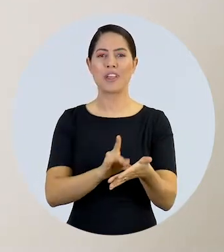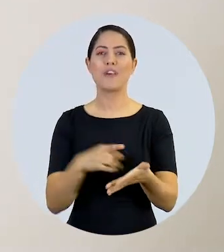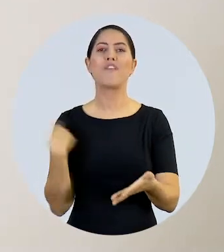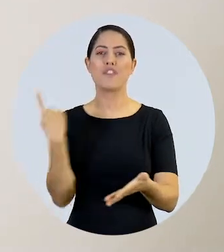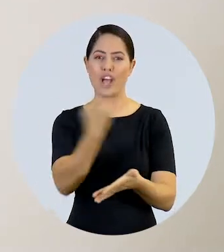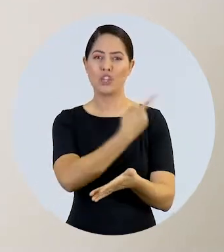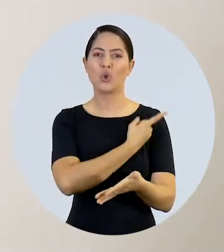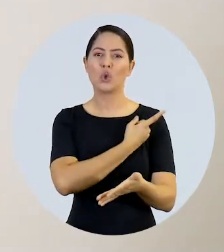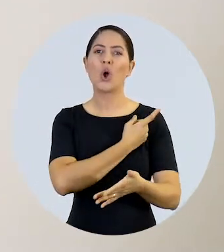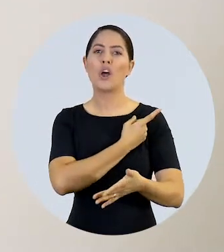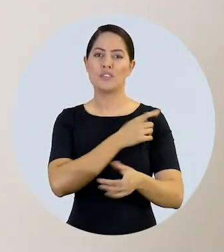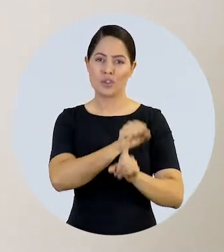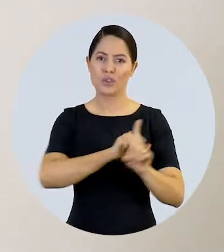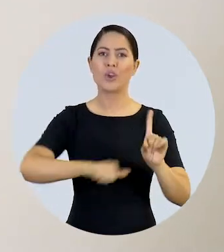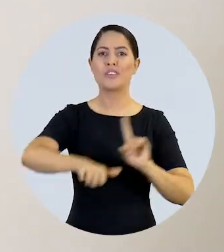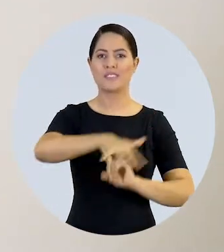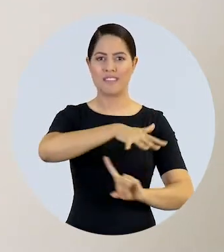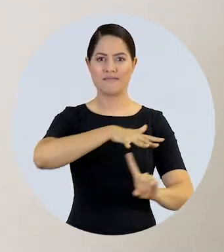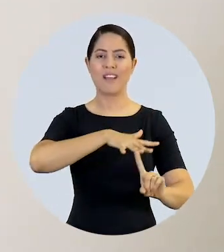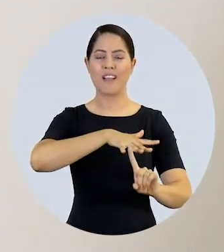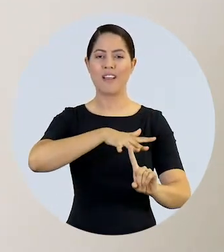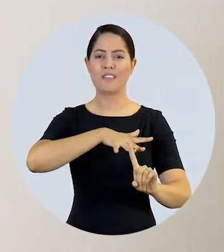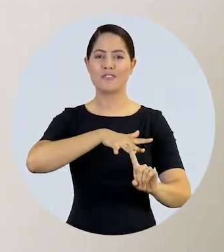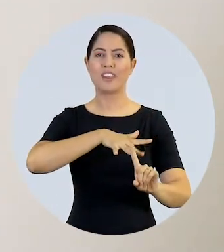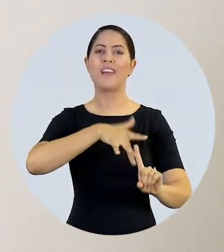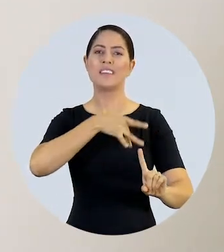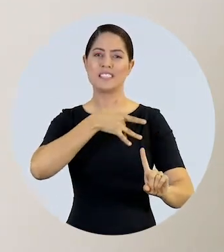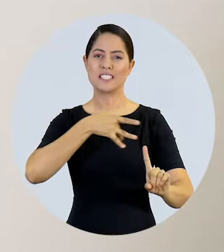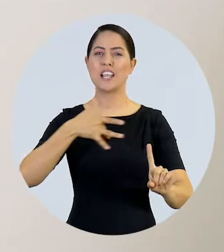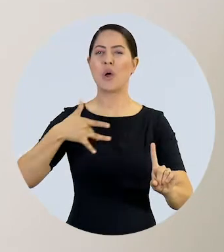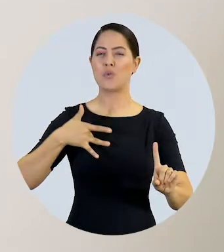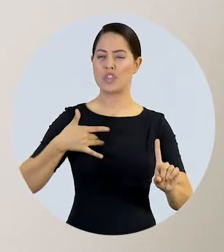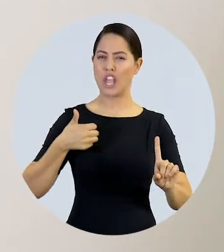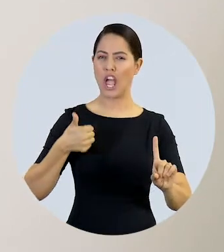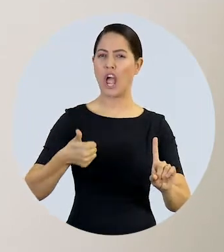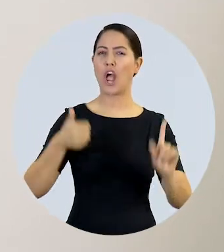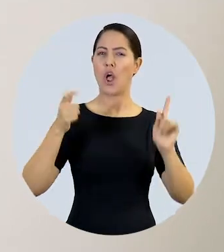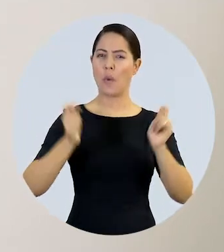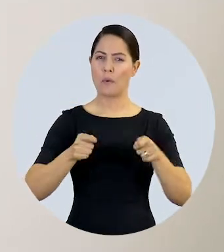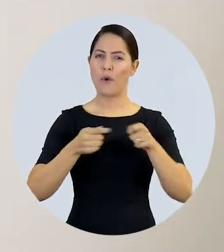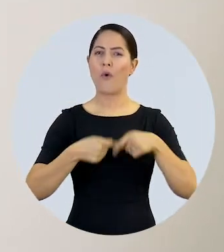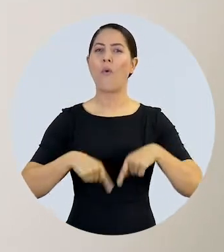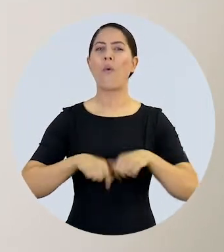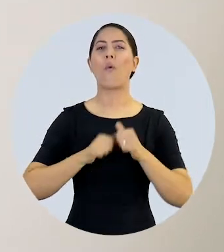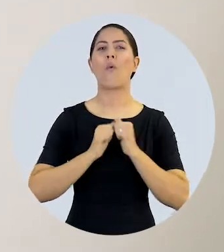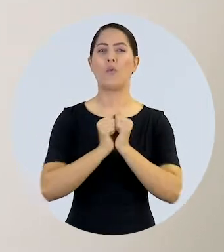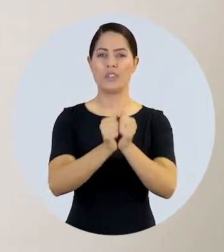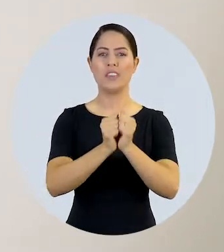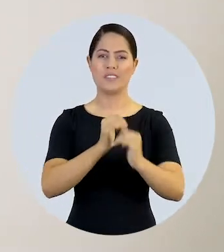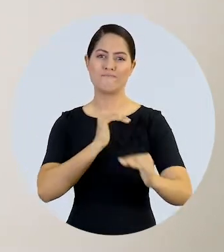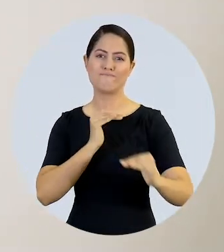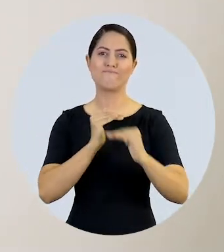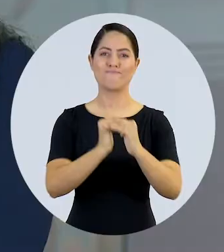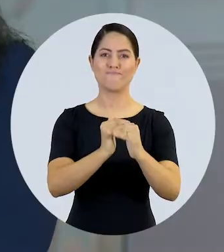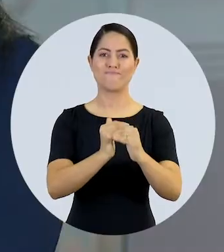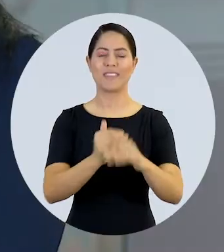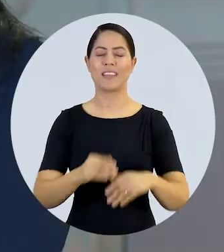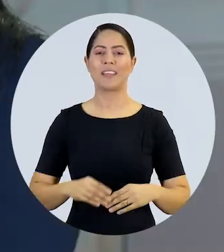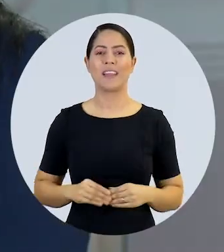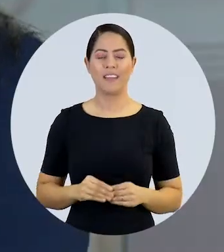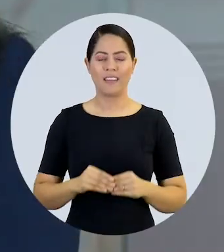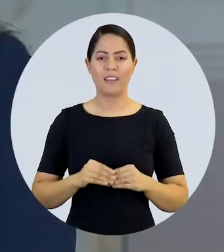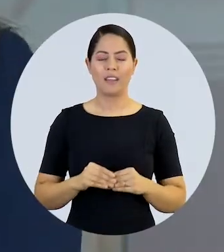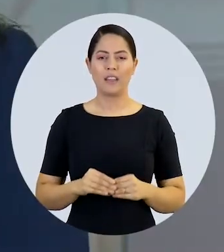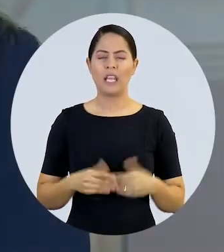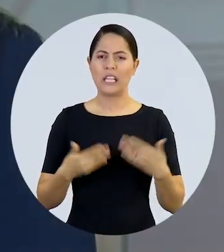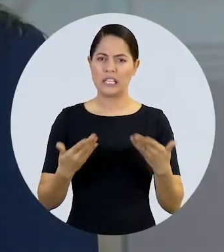que nós teremos uma sociedade muito mais sadia, muito mais fraterna, muito mais igual. Ainda segundo